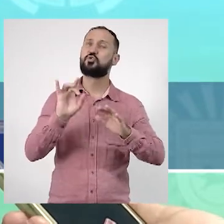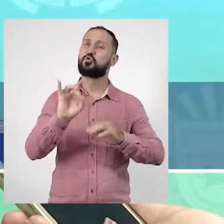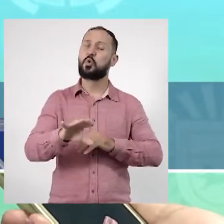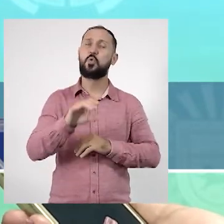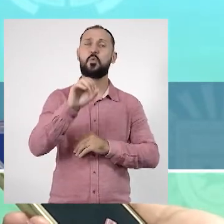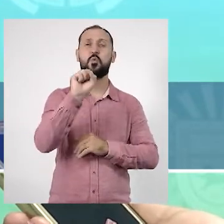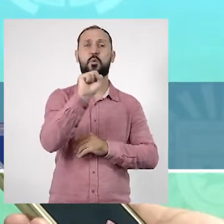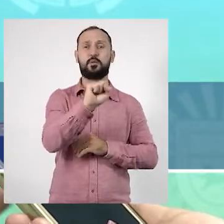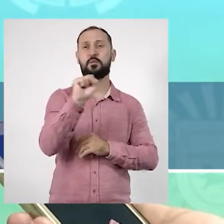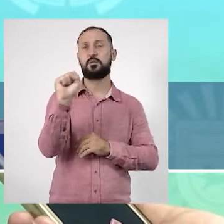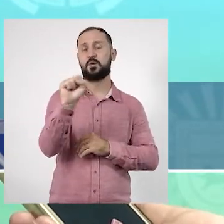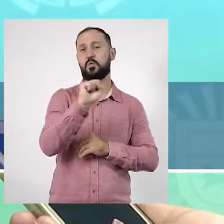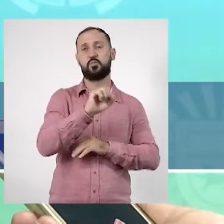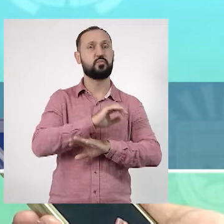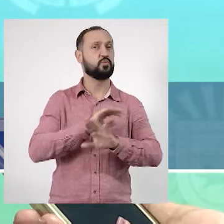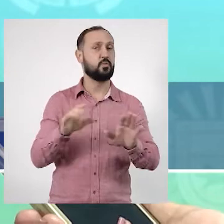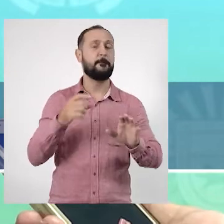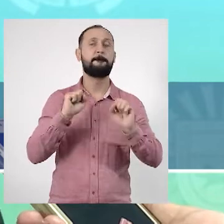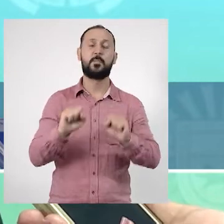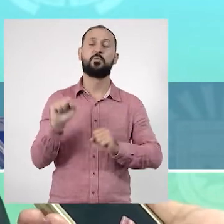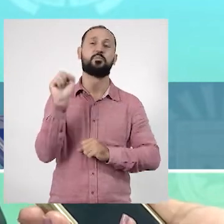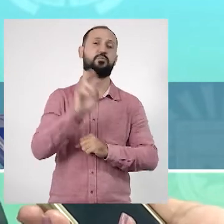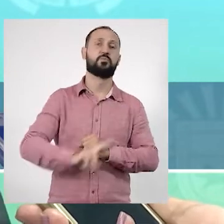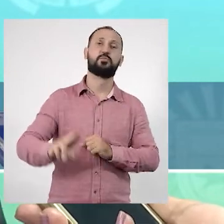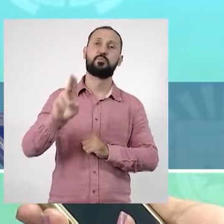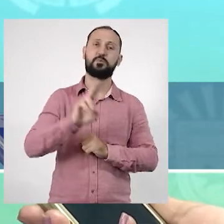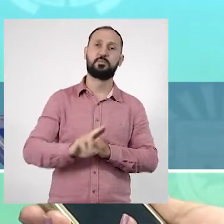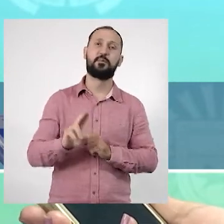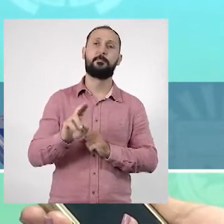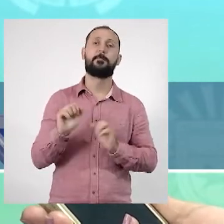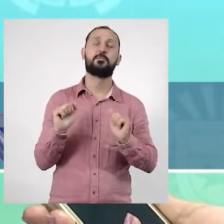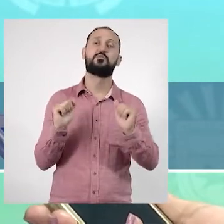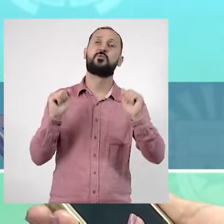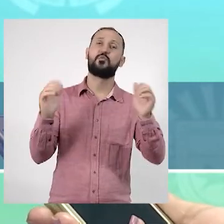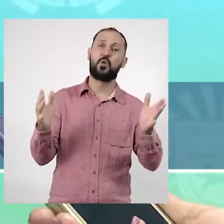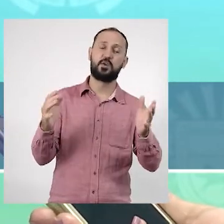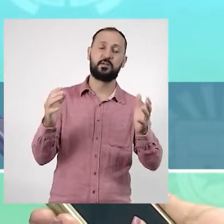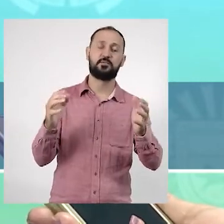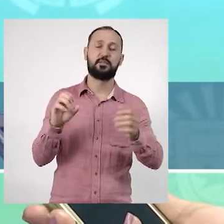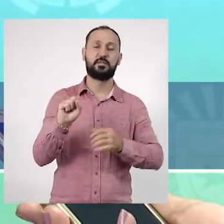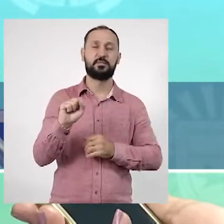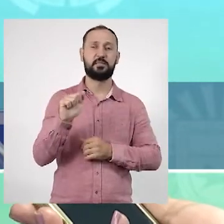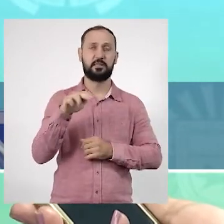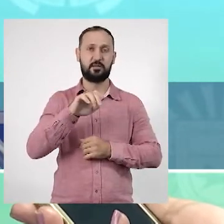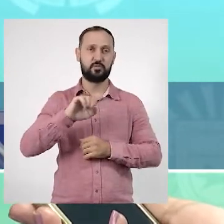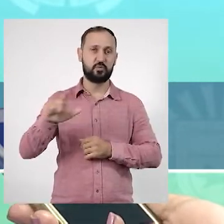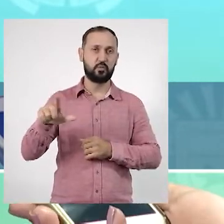No máximo 88 postos poderão ser ocupados por